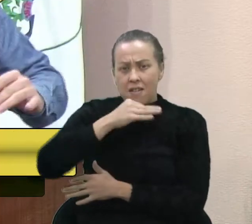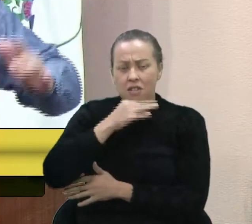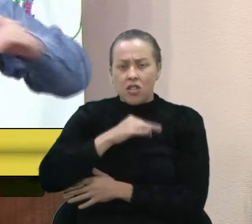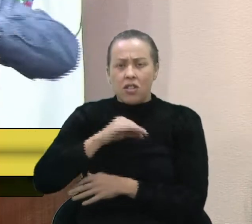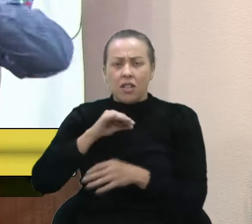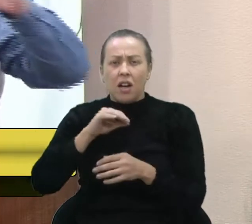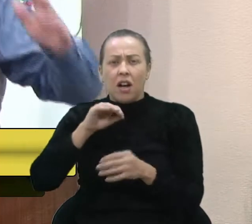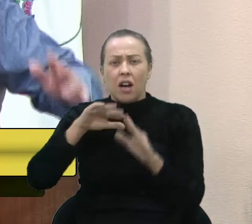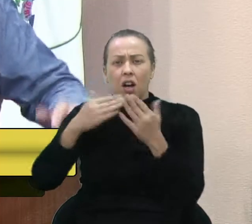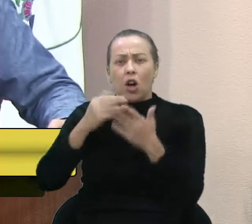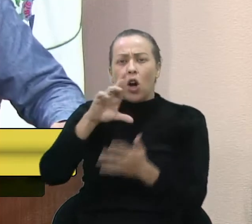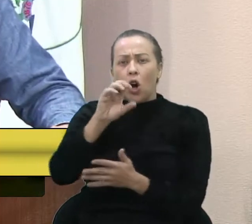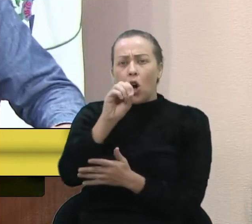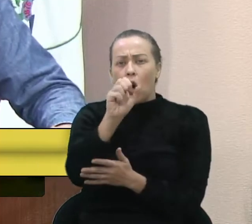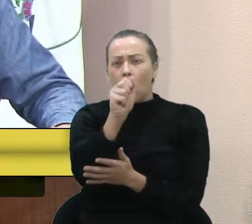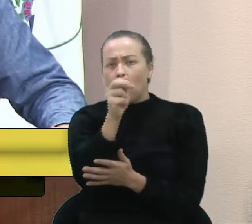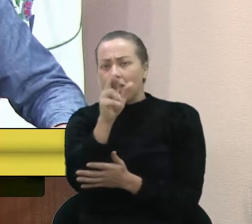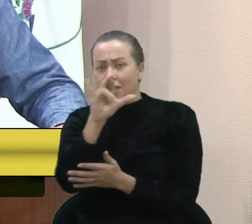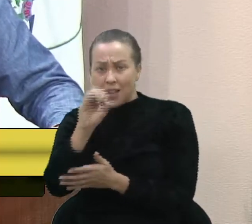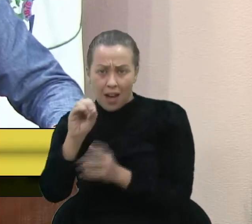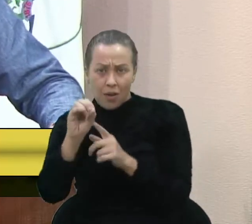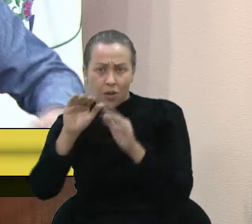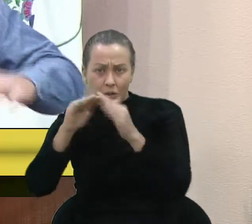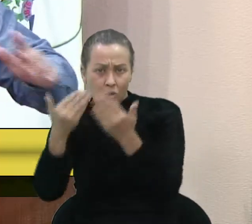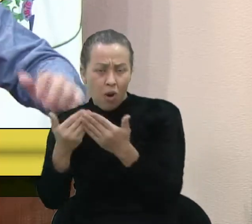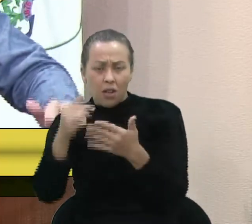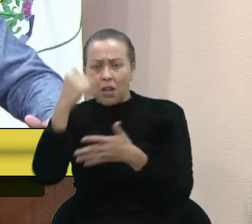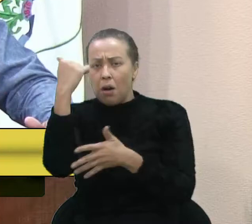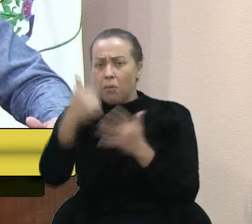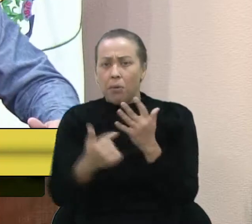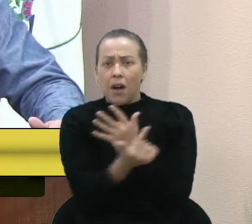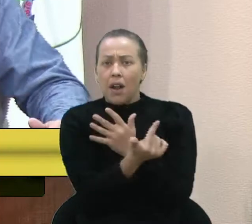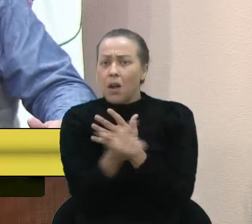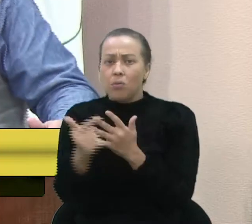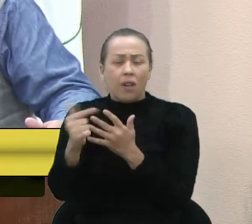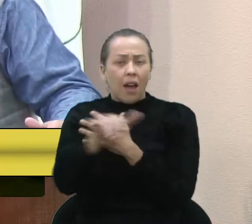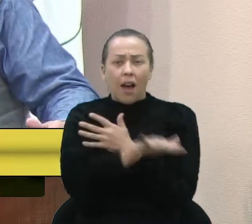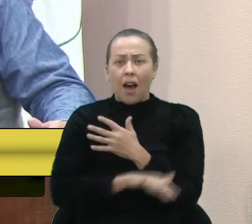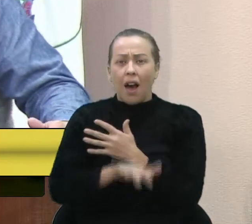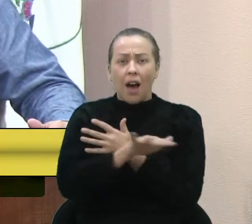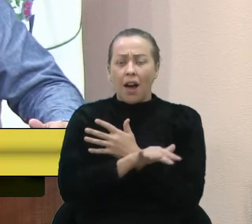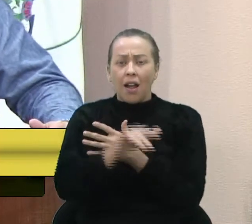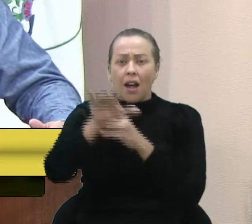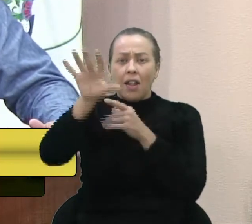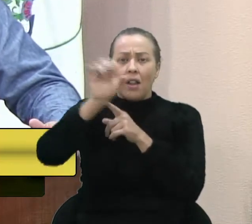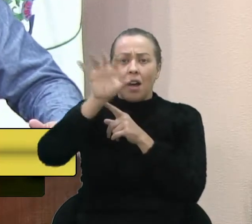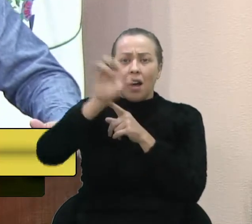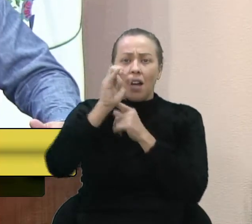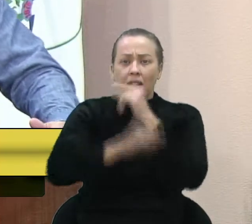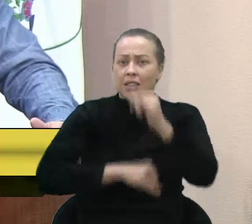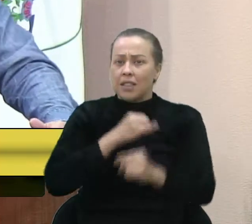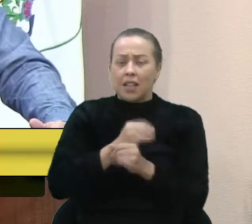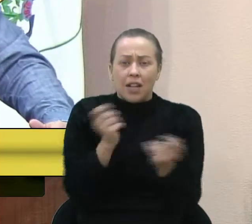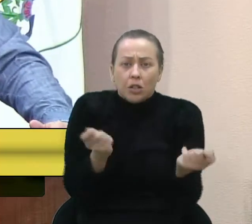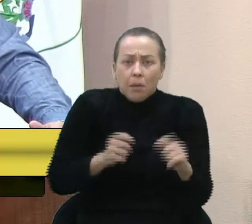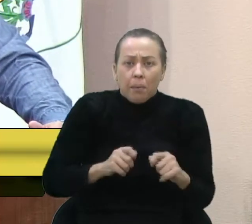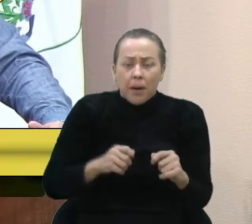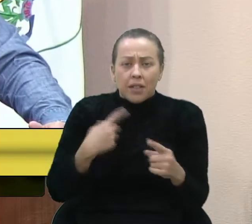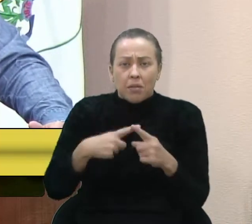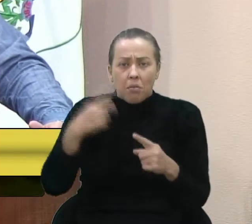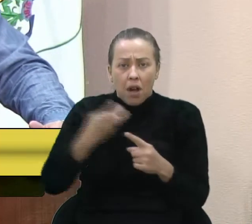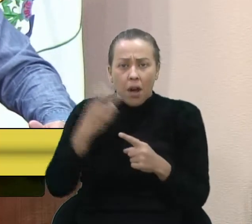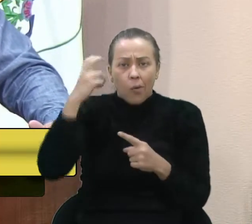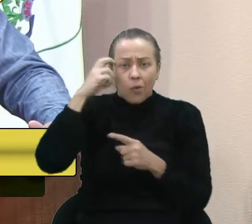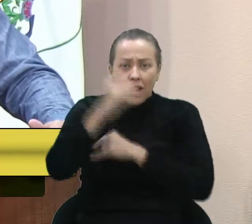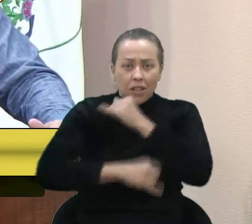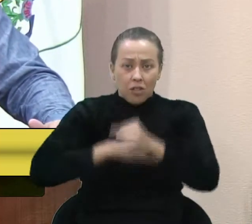São Francisco e inúmeras outras escolas que não têm bandagem de internet adequada, para que a cultura digital